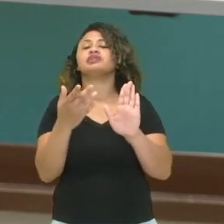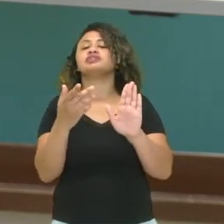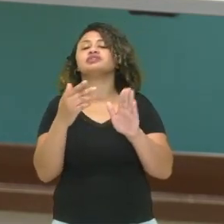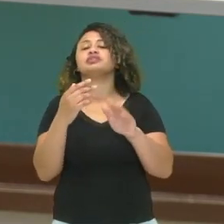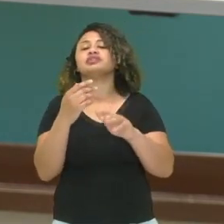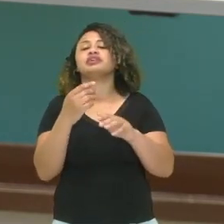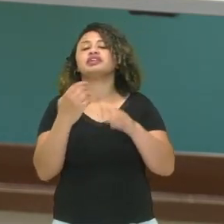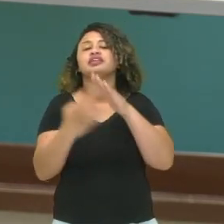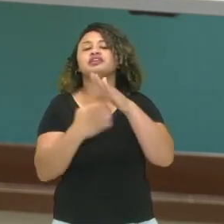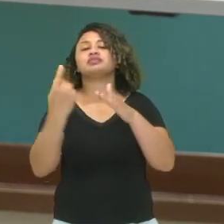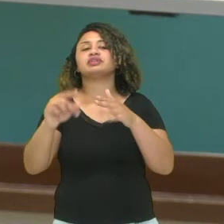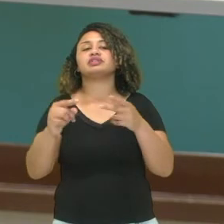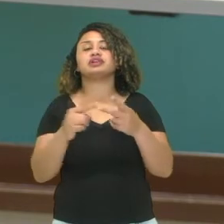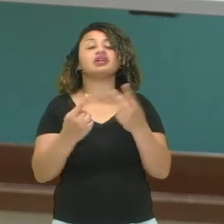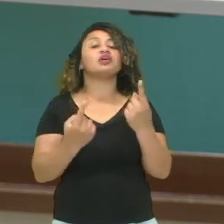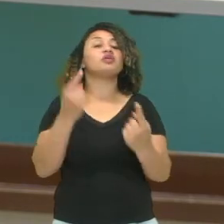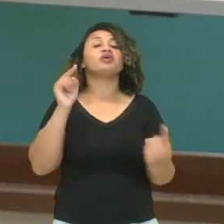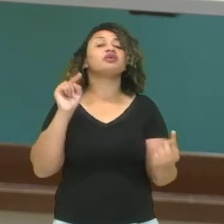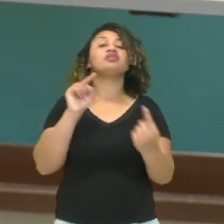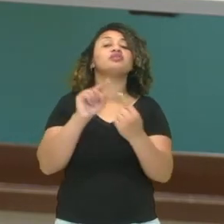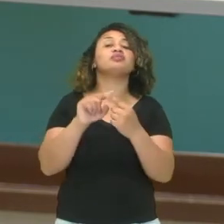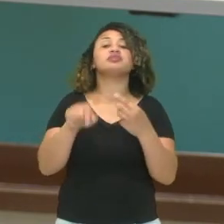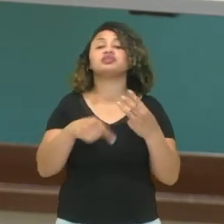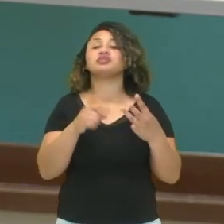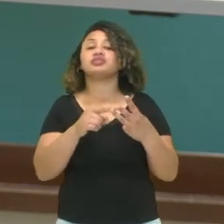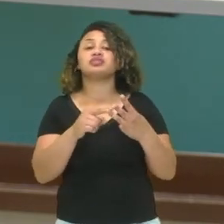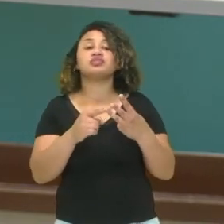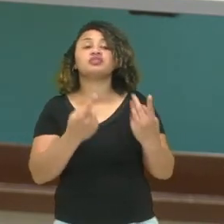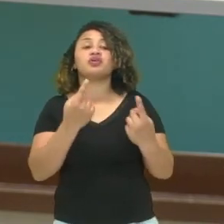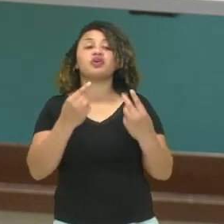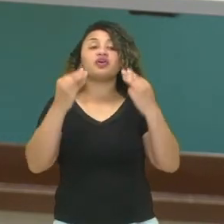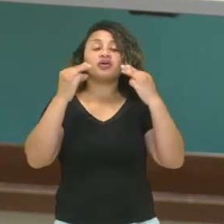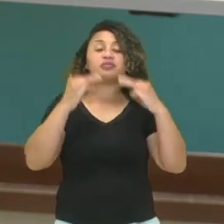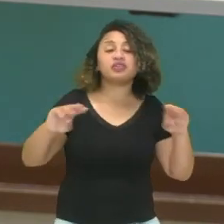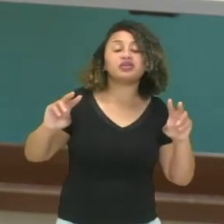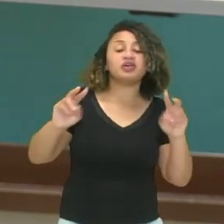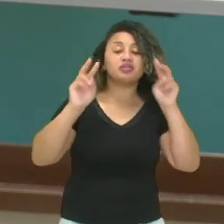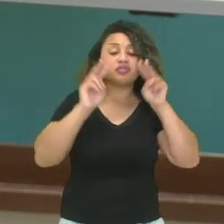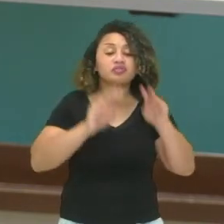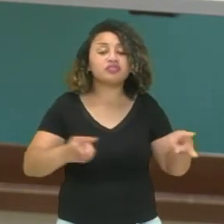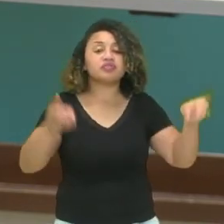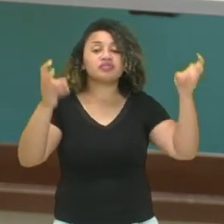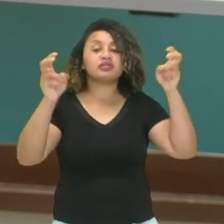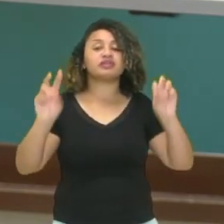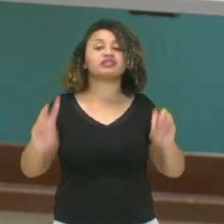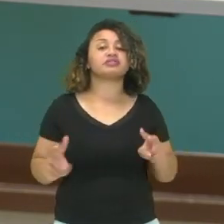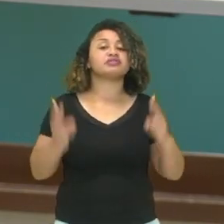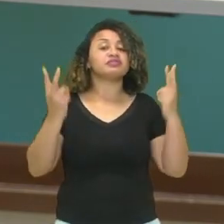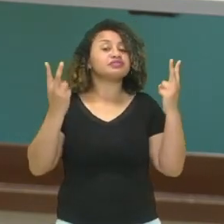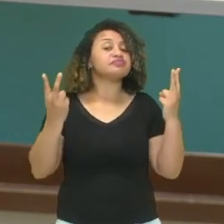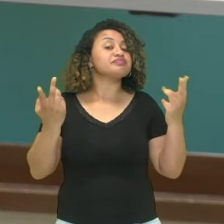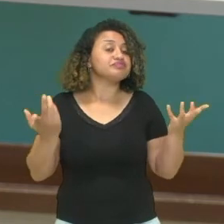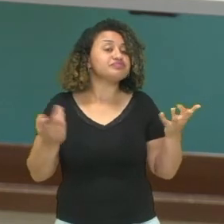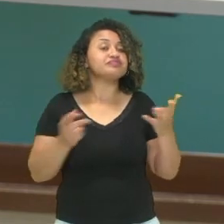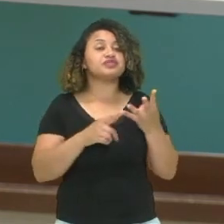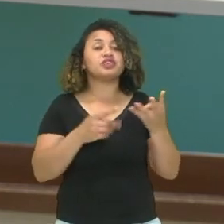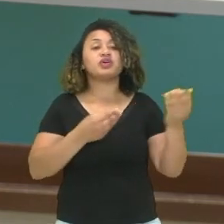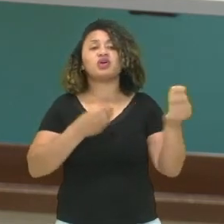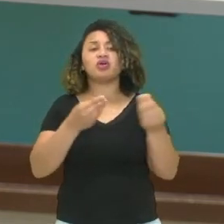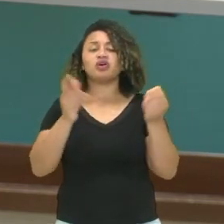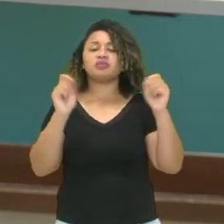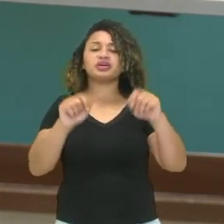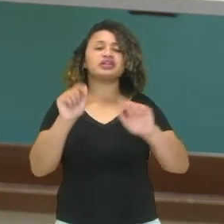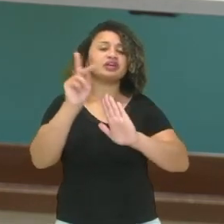Qual é o objetivo desse negócio? Qual a missão, a visão e os valores delas? Como pode ser o plano